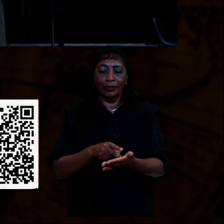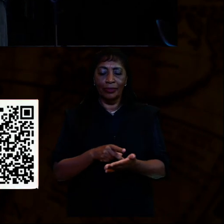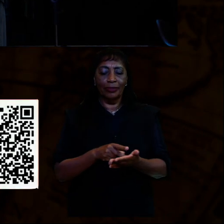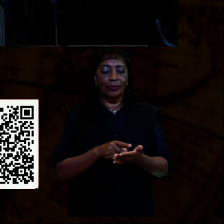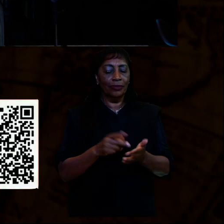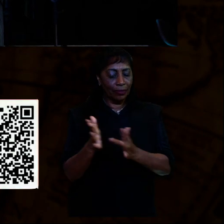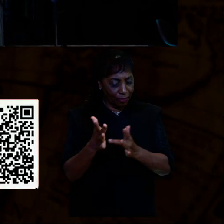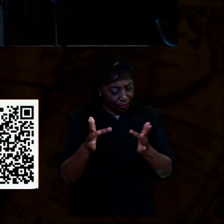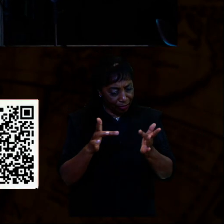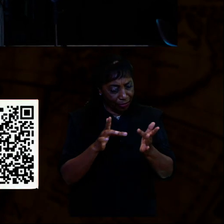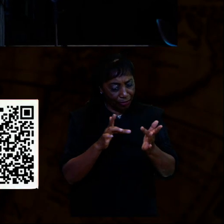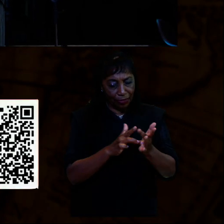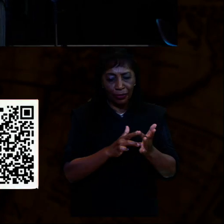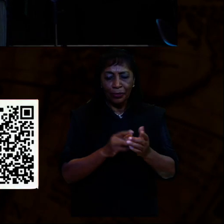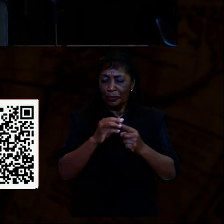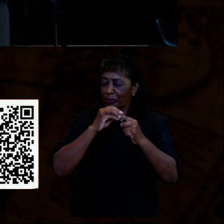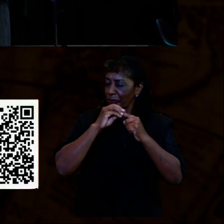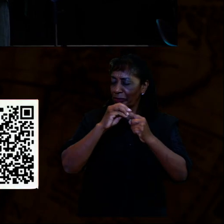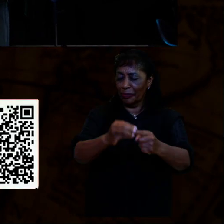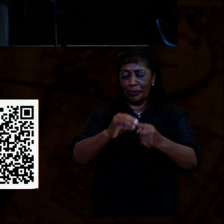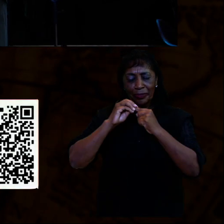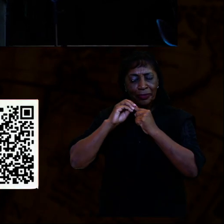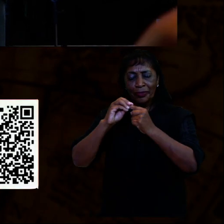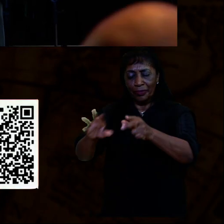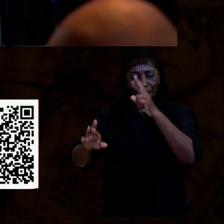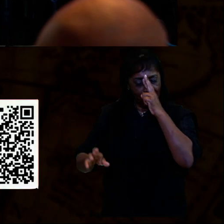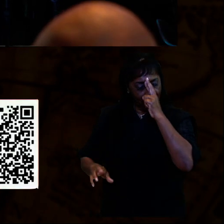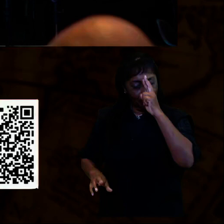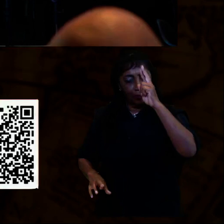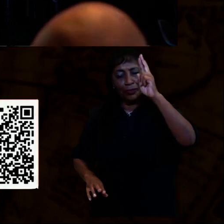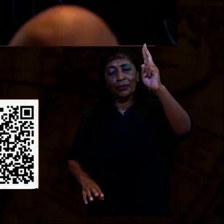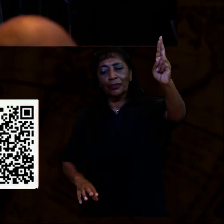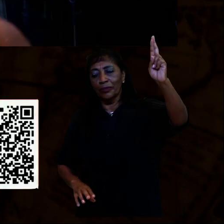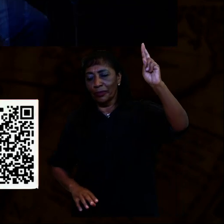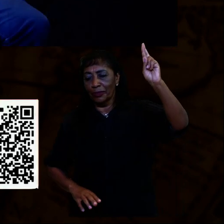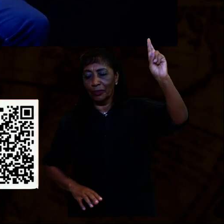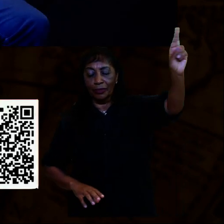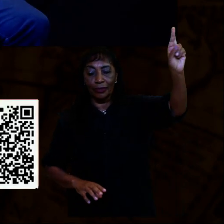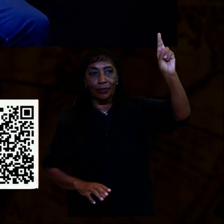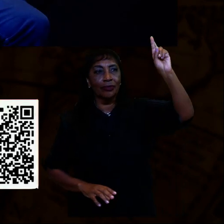tu Jesus és o